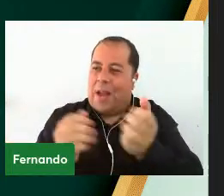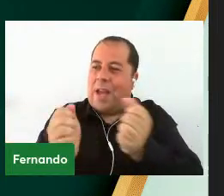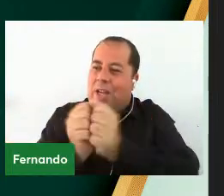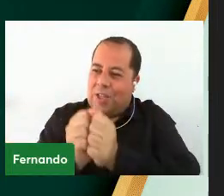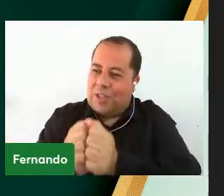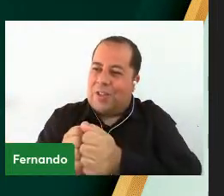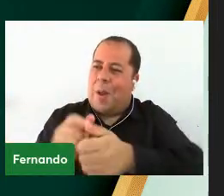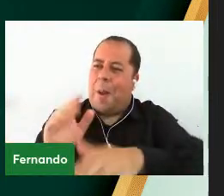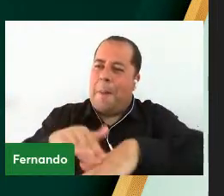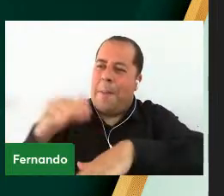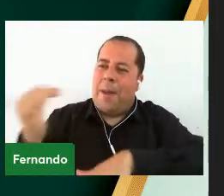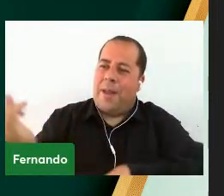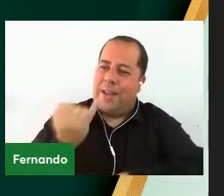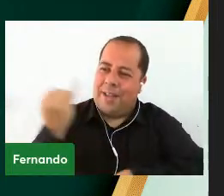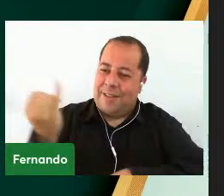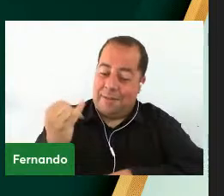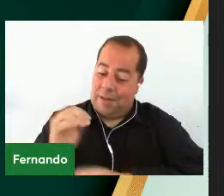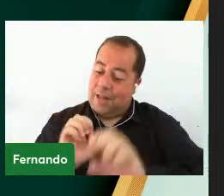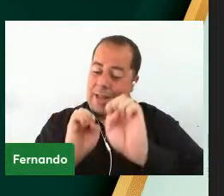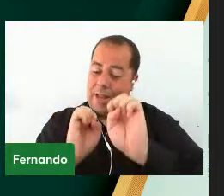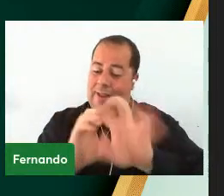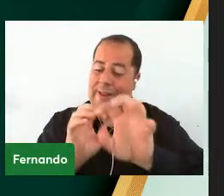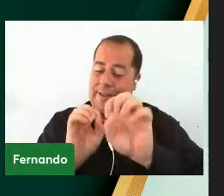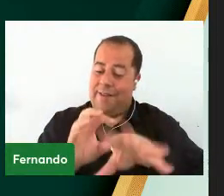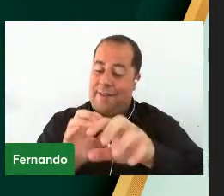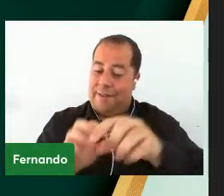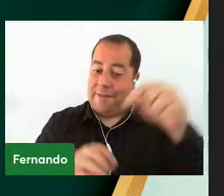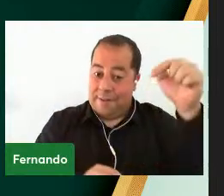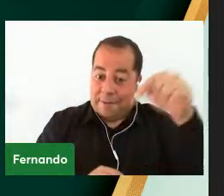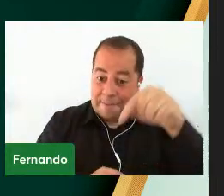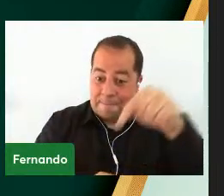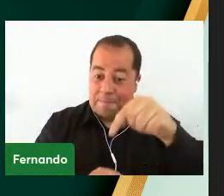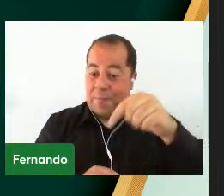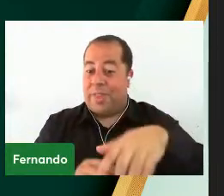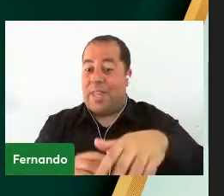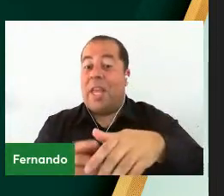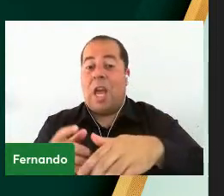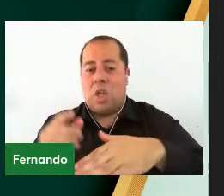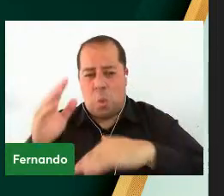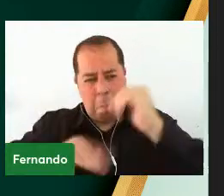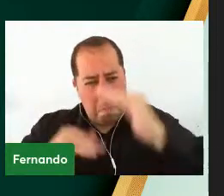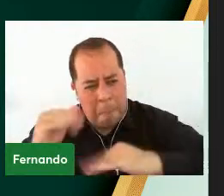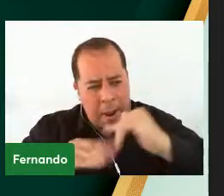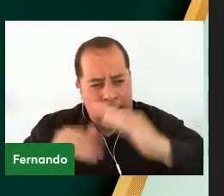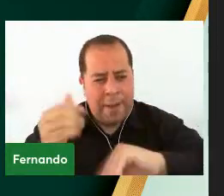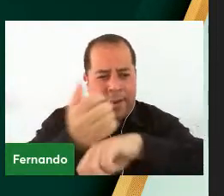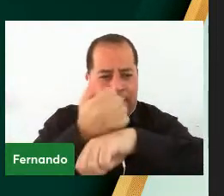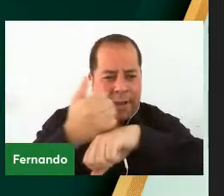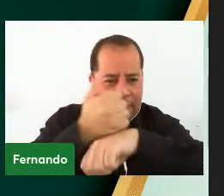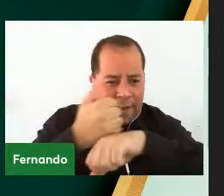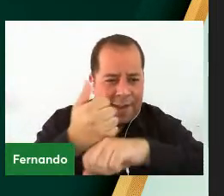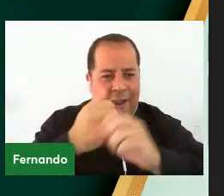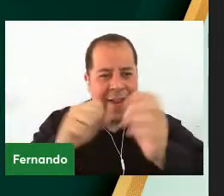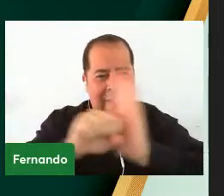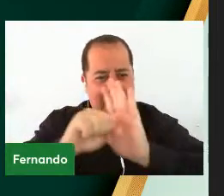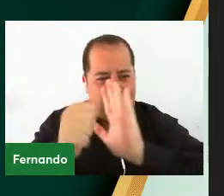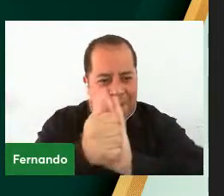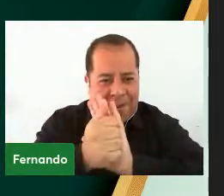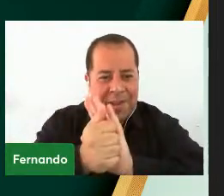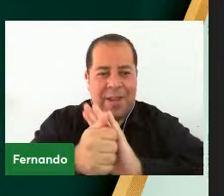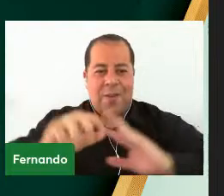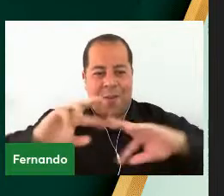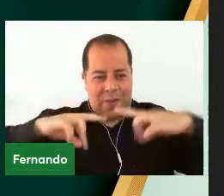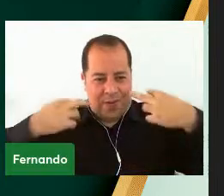na vida familiar, a educação, que aqui se soma à formação técnico-profissional, qualificando a formação humana